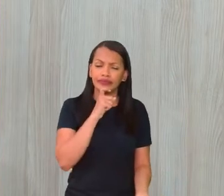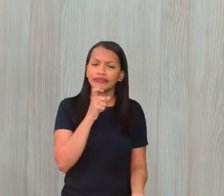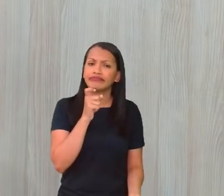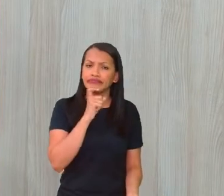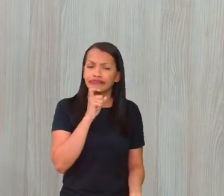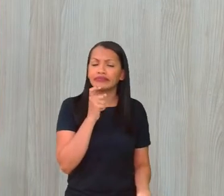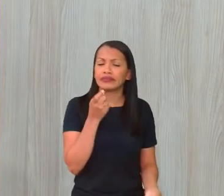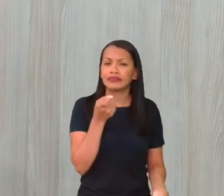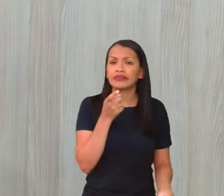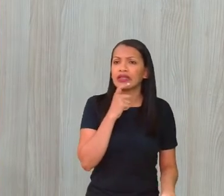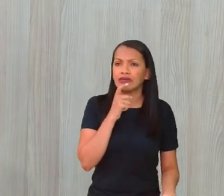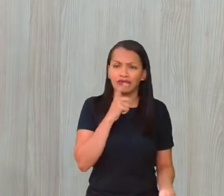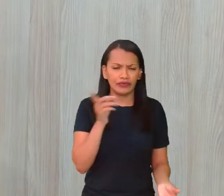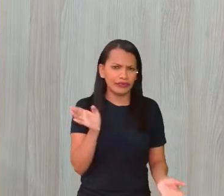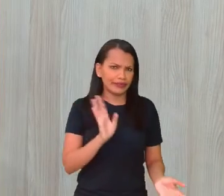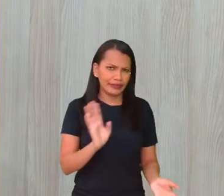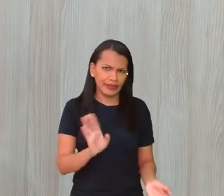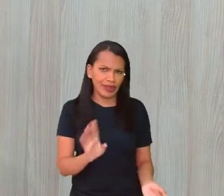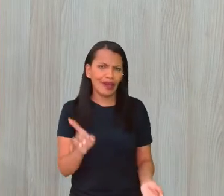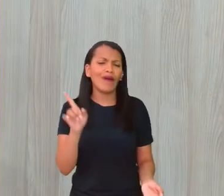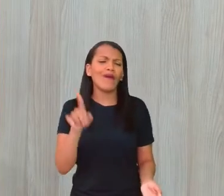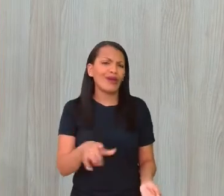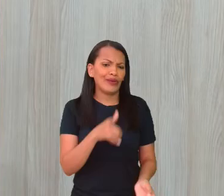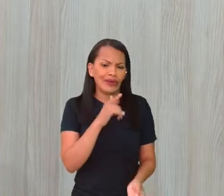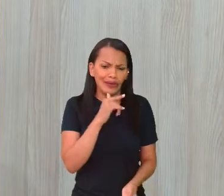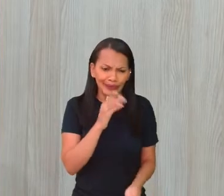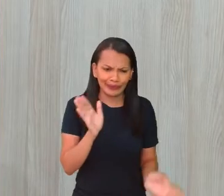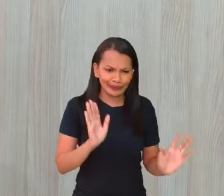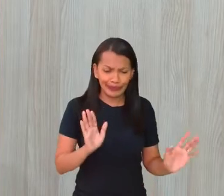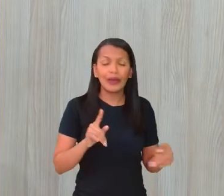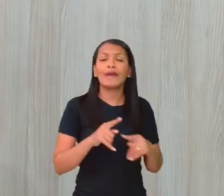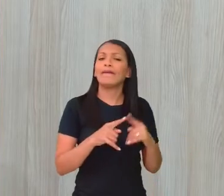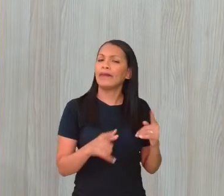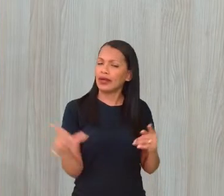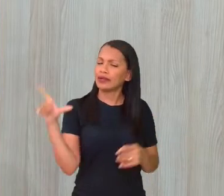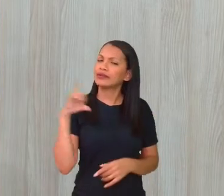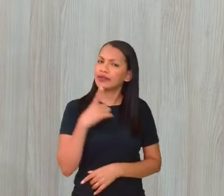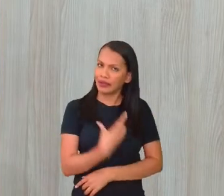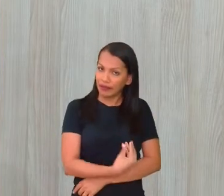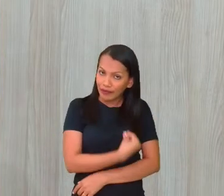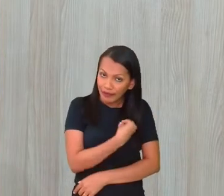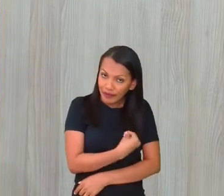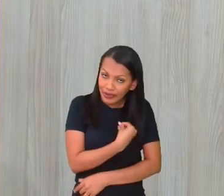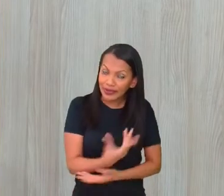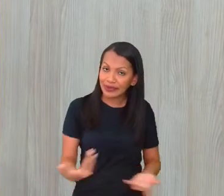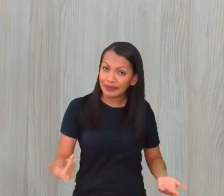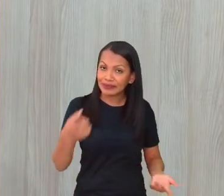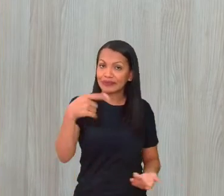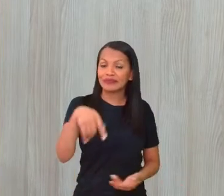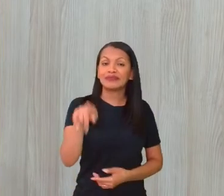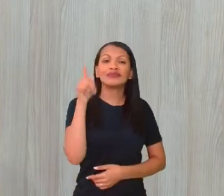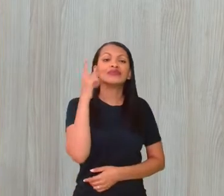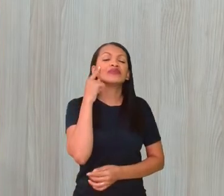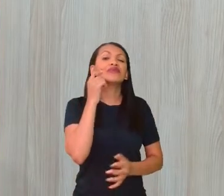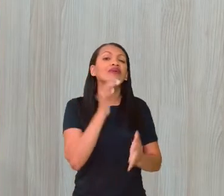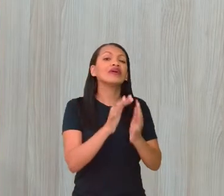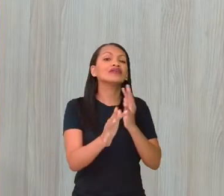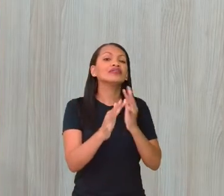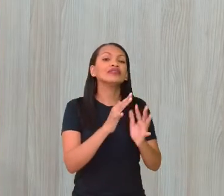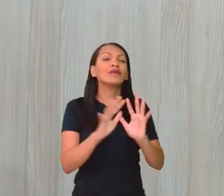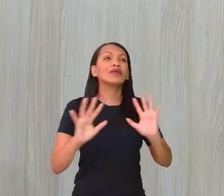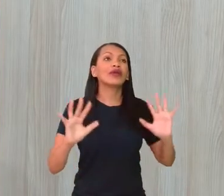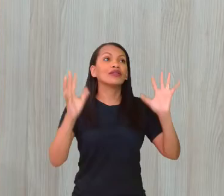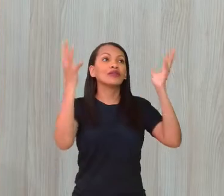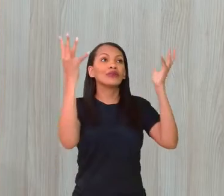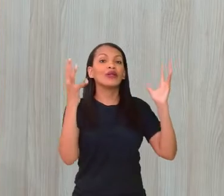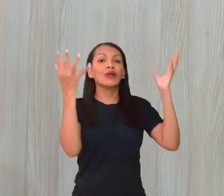pluviométrico inserido aqui. Professor, mas e aí como é que pode afetar, vocês estão trabalhando aí a questão da dinâmica